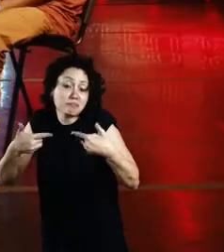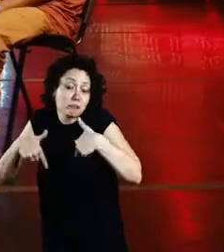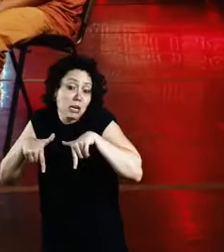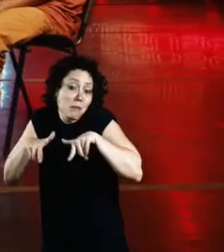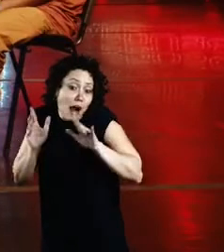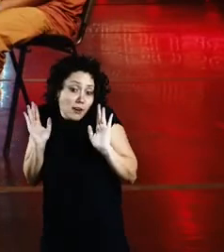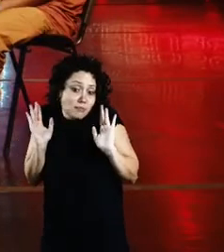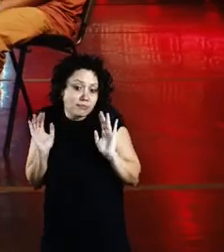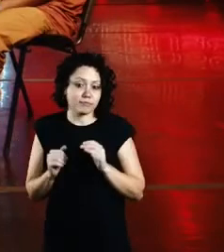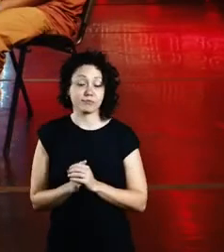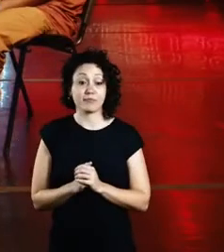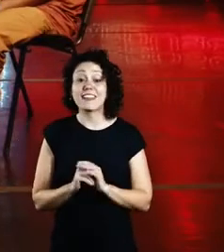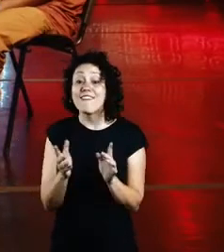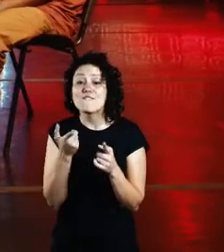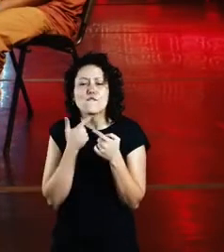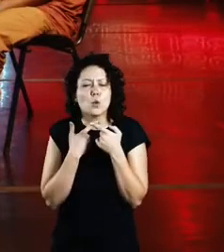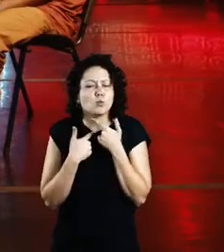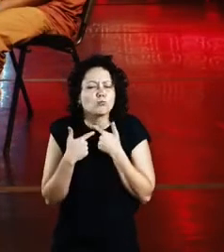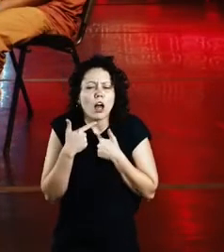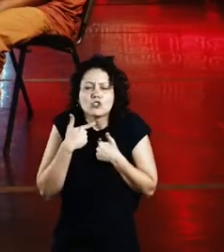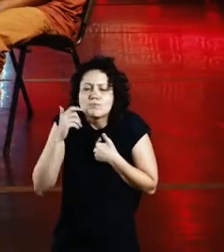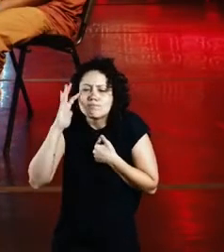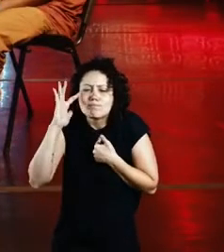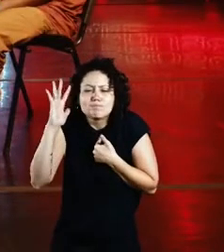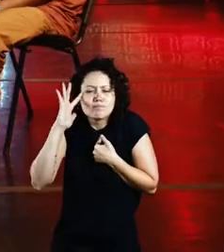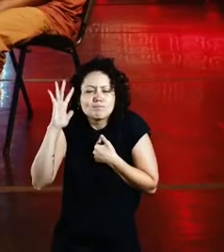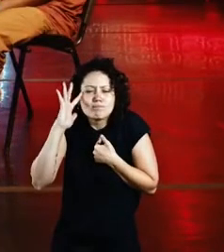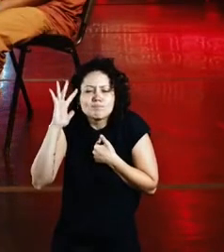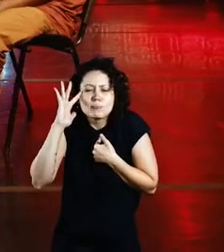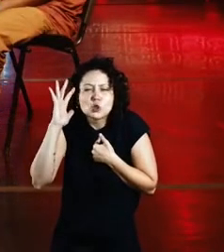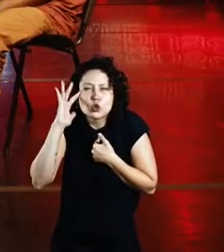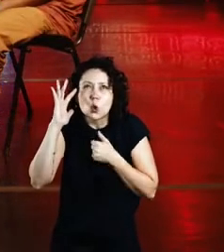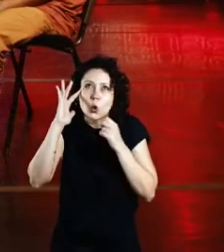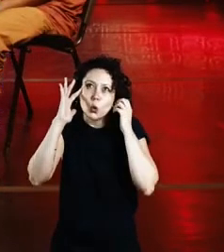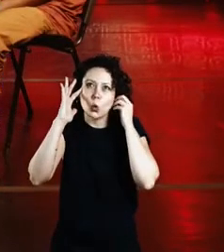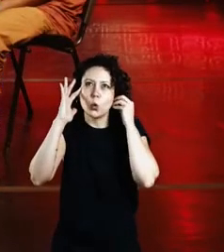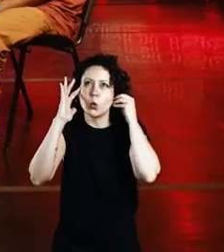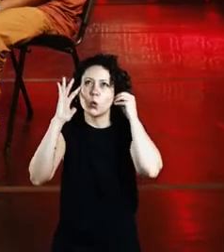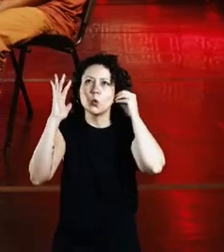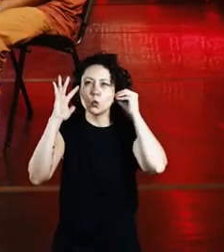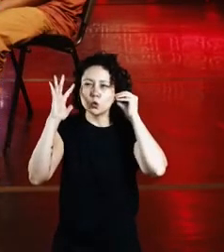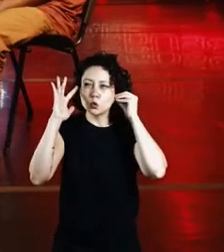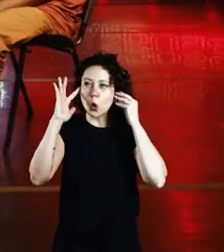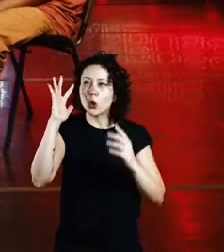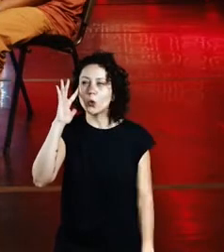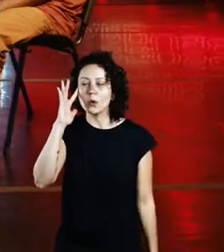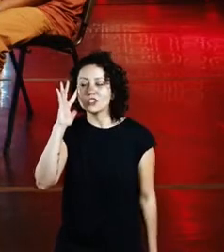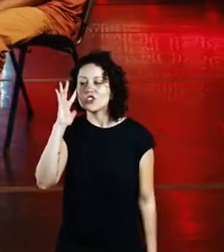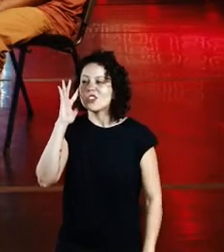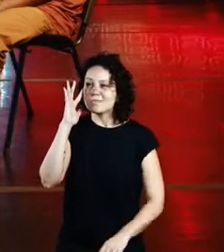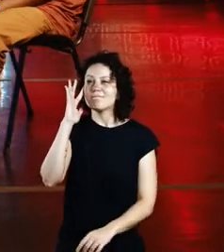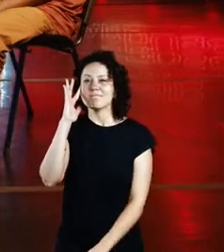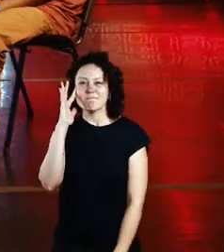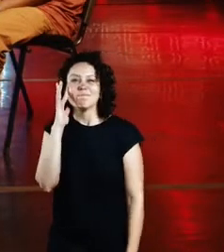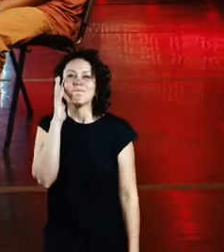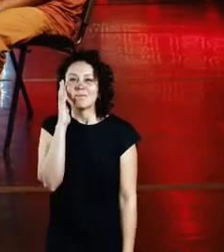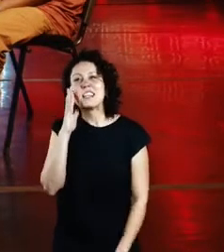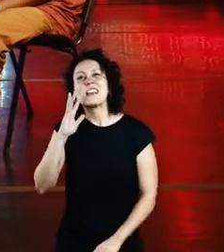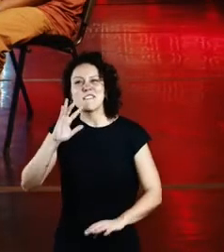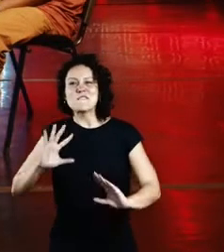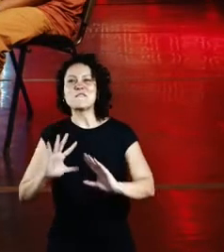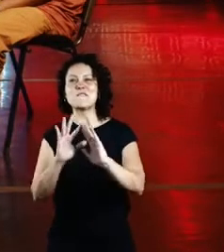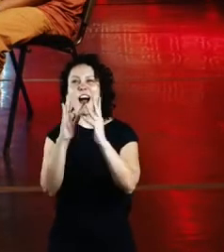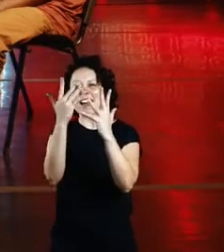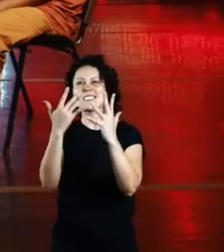muita vontade, era aquele sonho, né, meu, de ver a coisa acontecer, então era muita vontade mesmo. Você